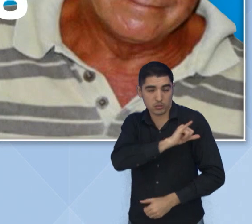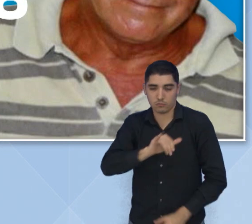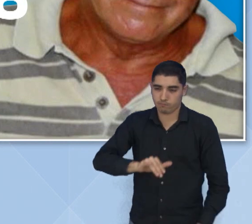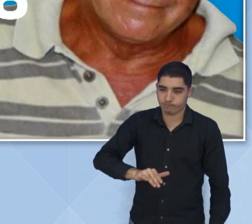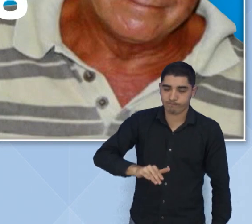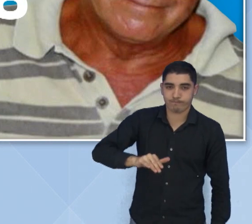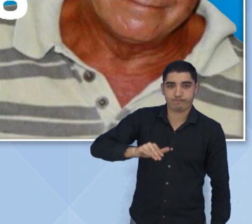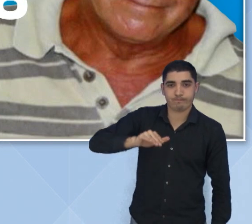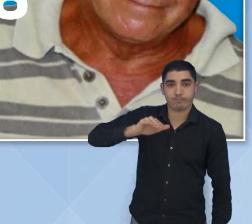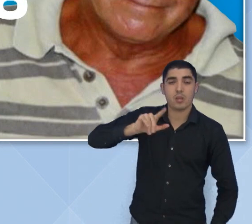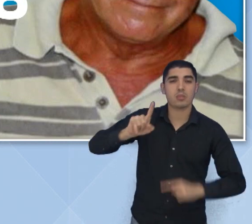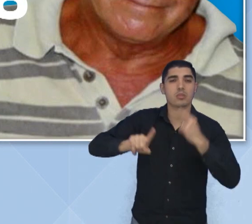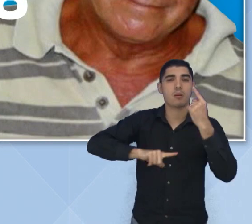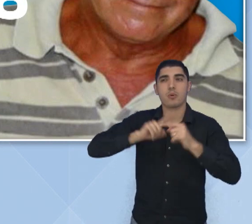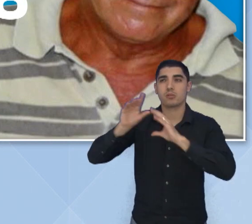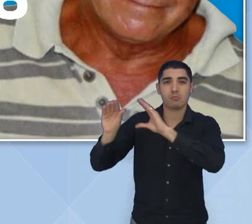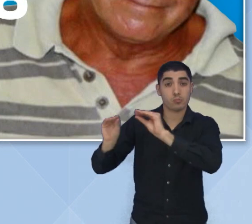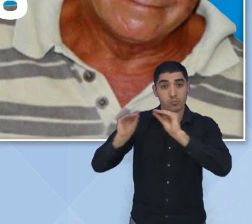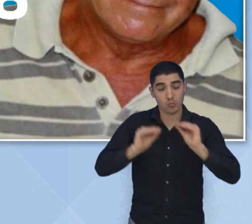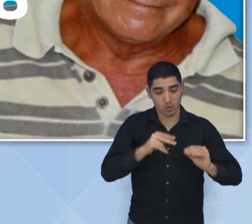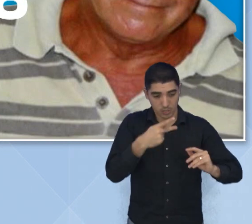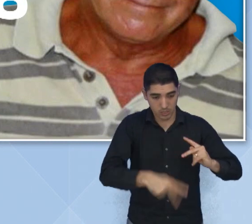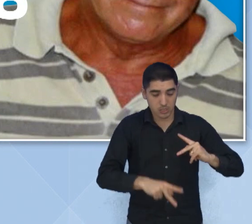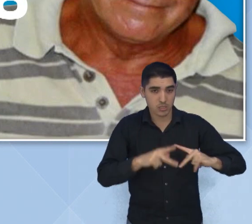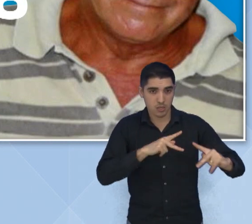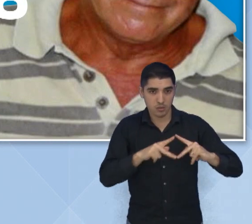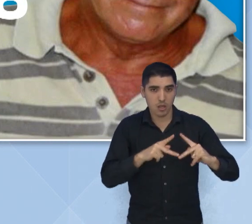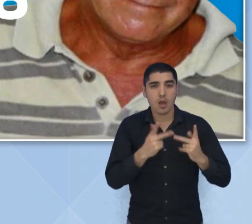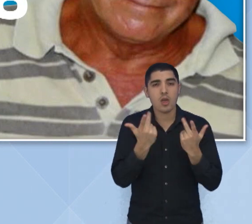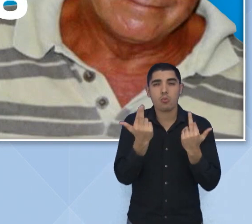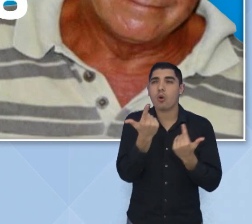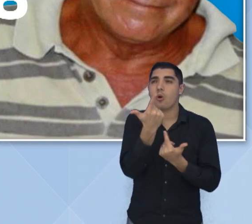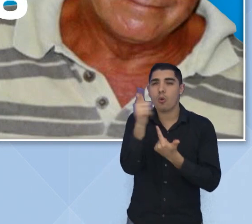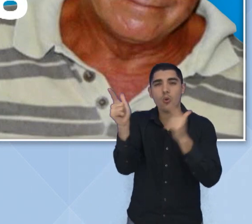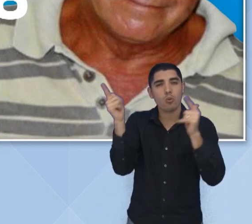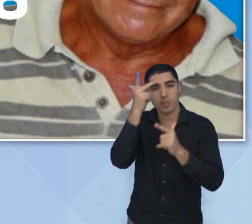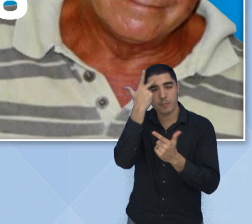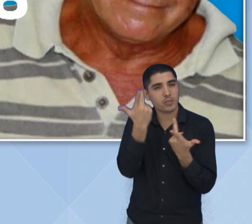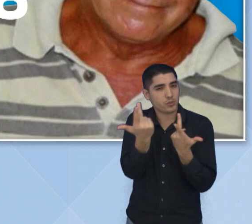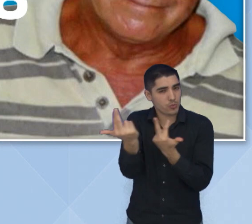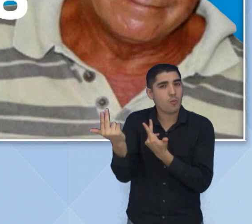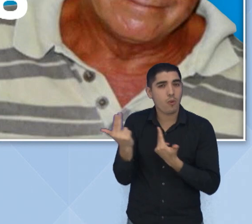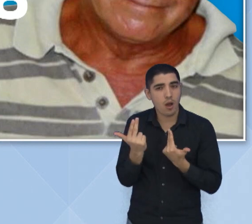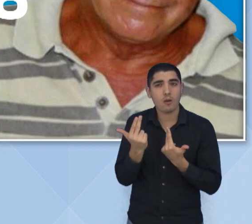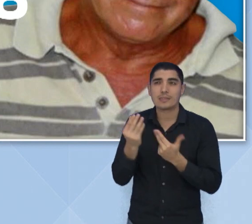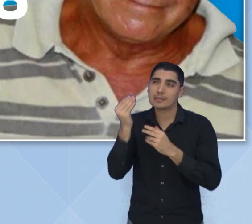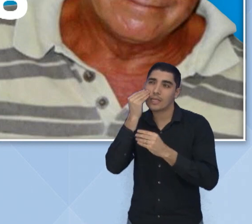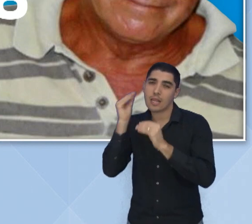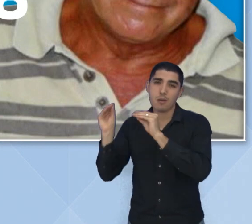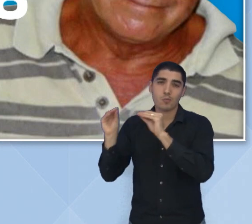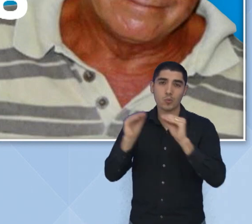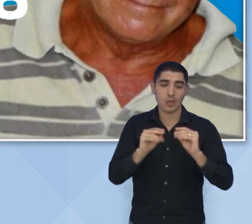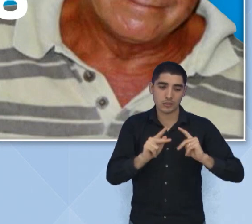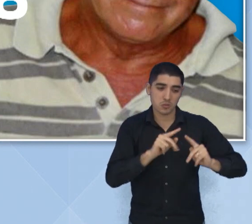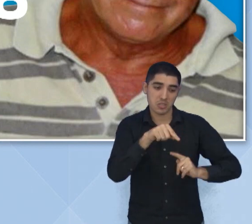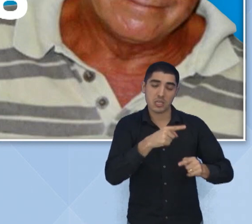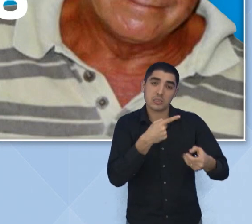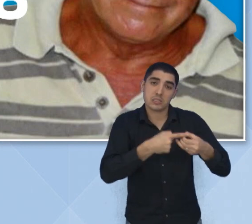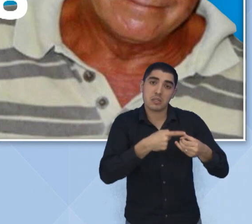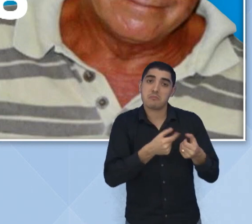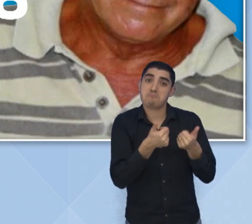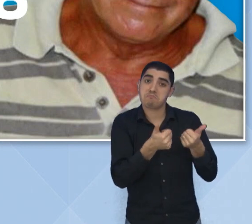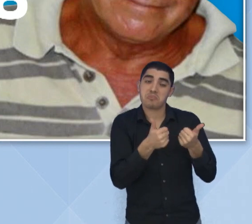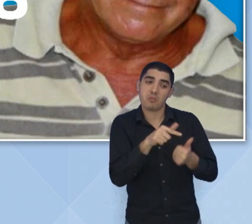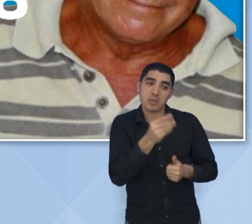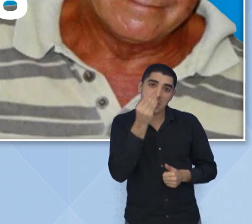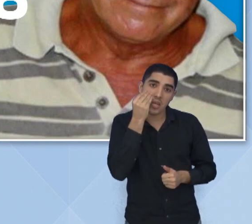veio aqui para São José, como a história de muitos que se repetem, que chegam aqui atrás de construir